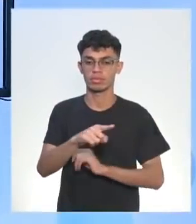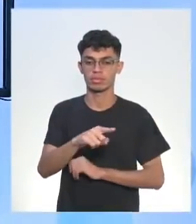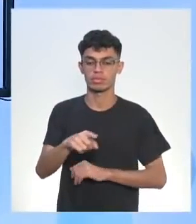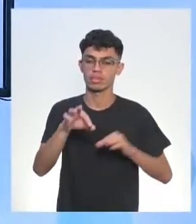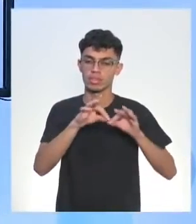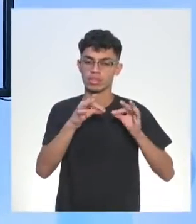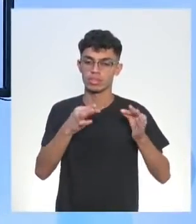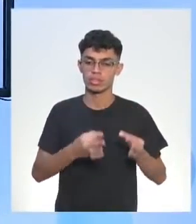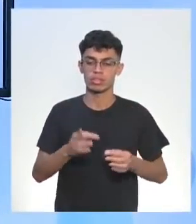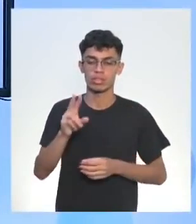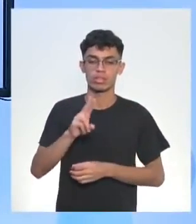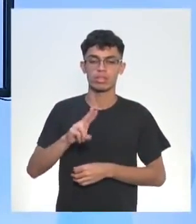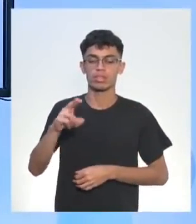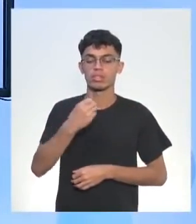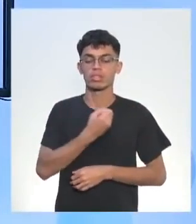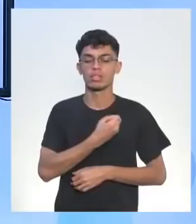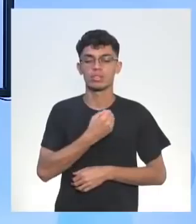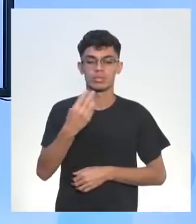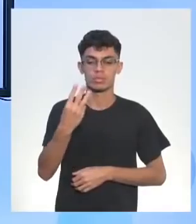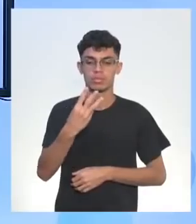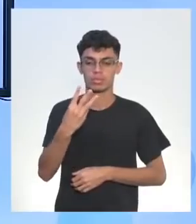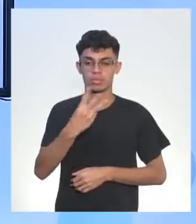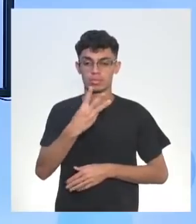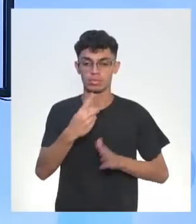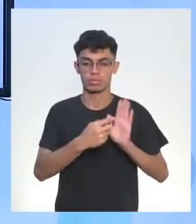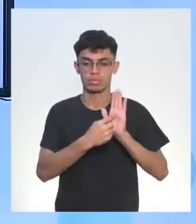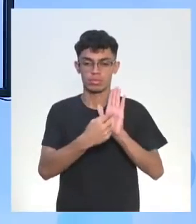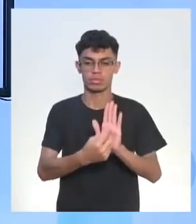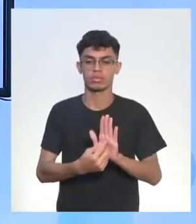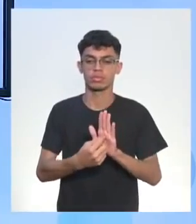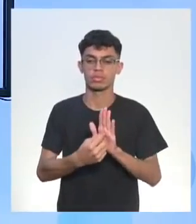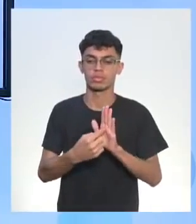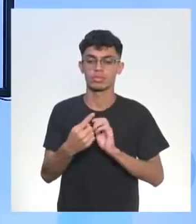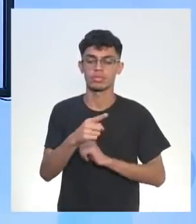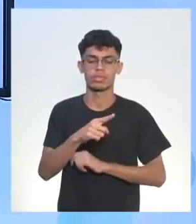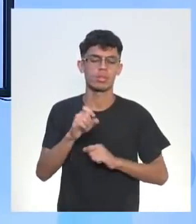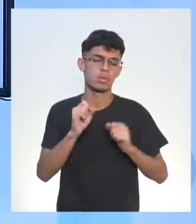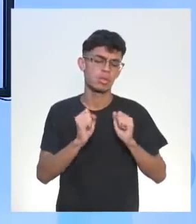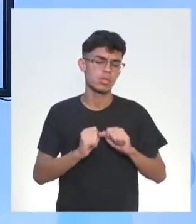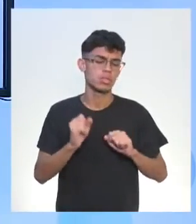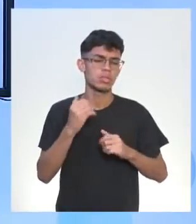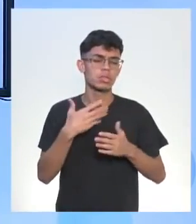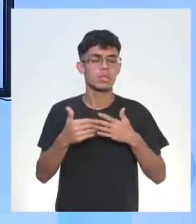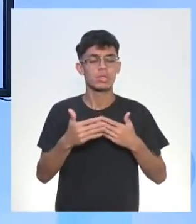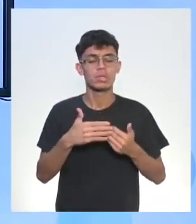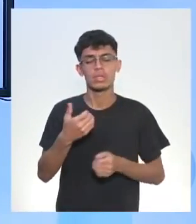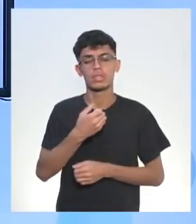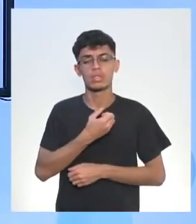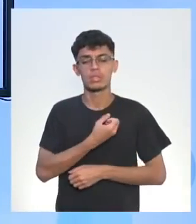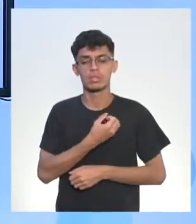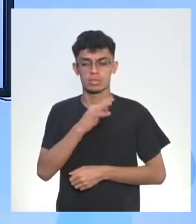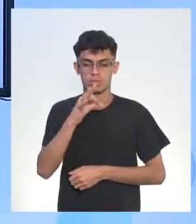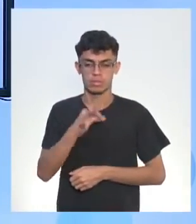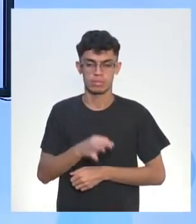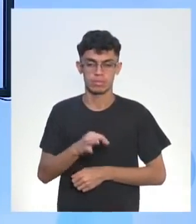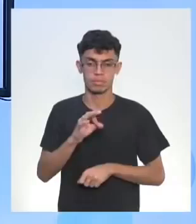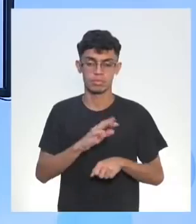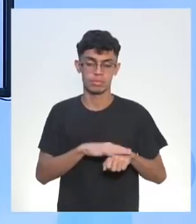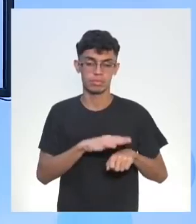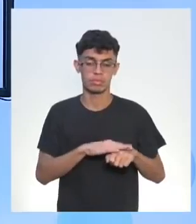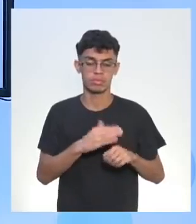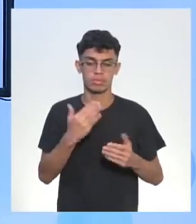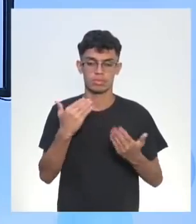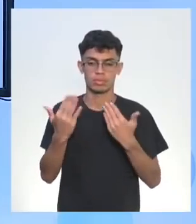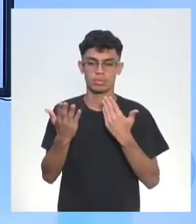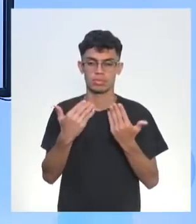muito simples. Eu vou usar o número 3 como para demonstrar, mas vocês podem colocar qualquer número que dá certo, tá? E aí eu vou fazer alguma